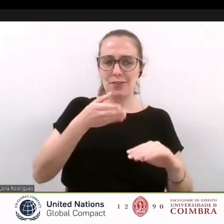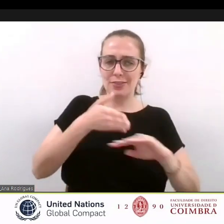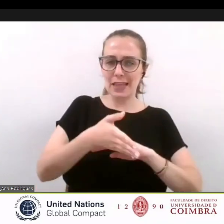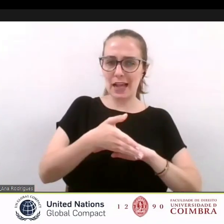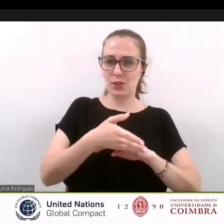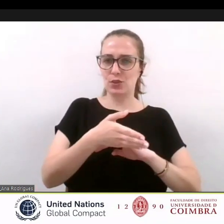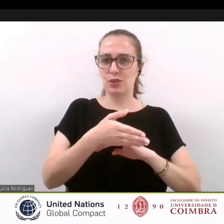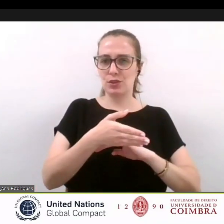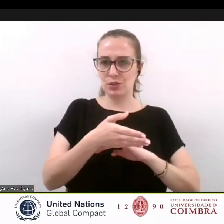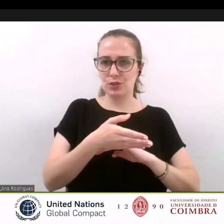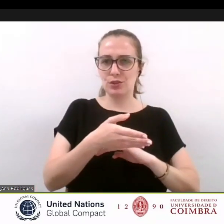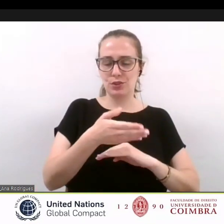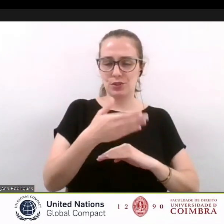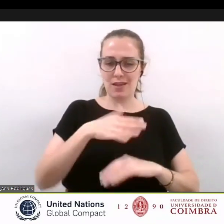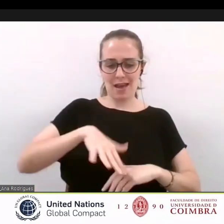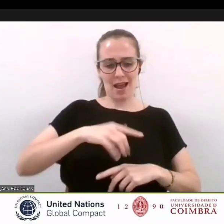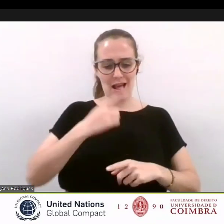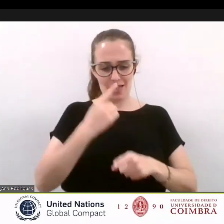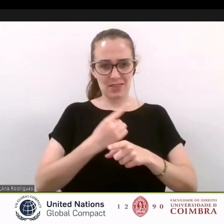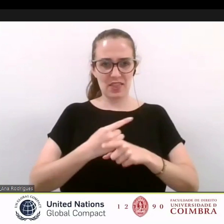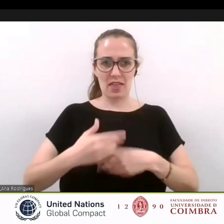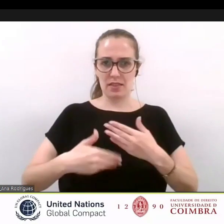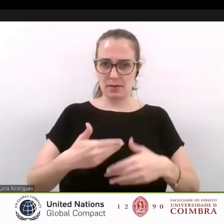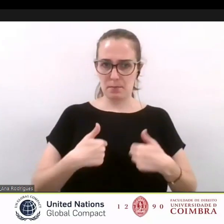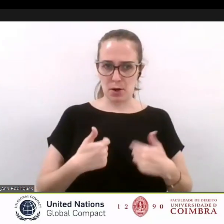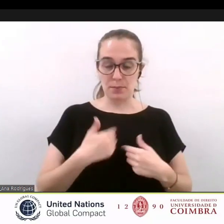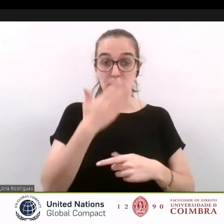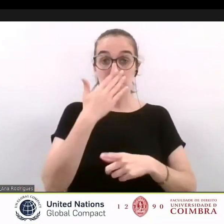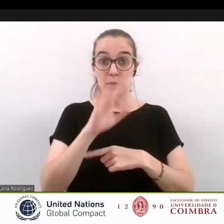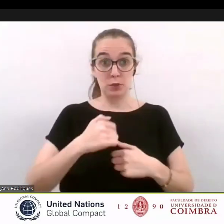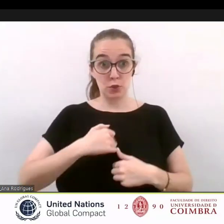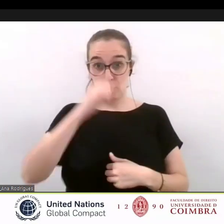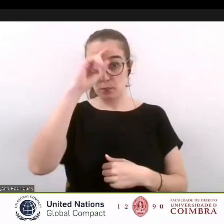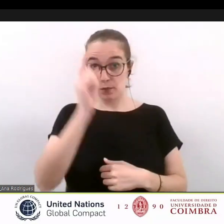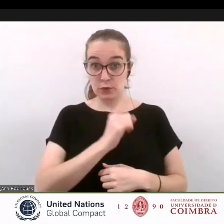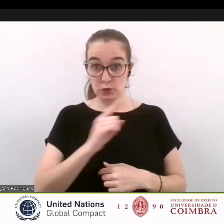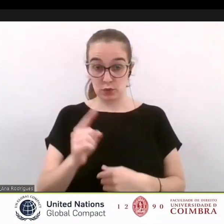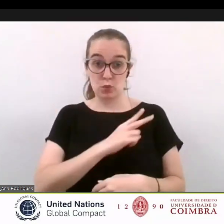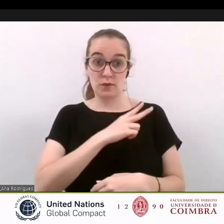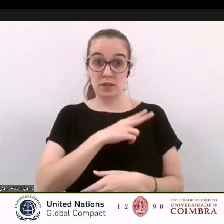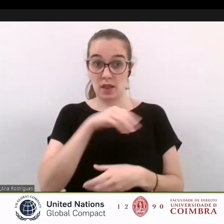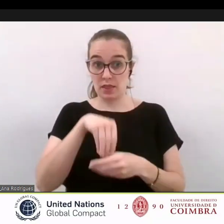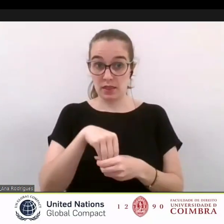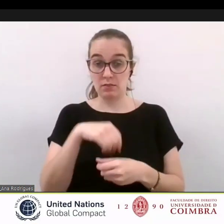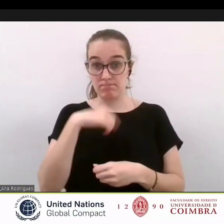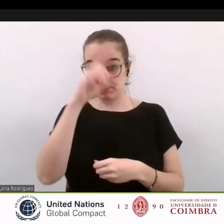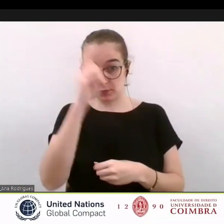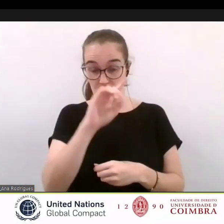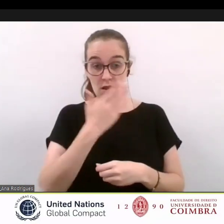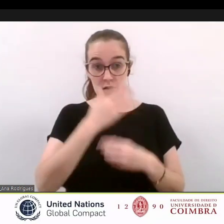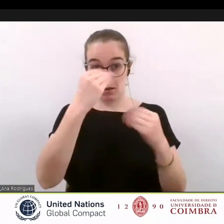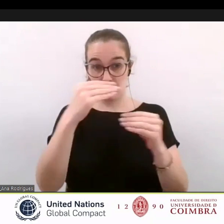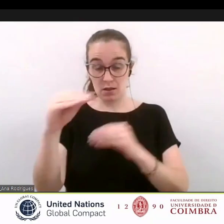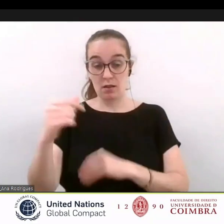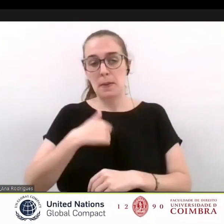relacionados com a nossa área de atividade. No meu caso, que sou professora universitária, seria o ODS